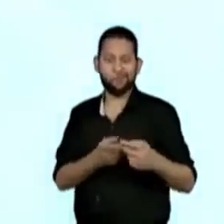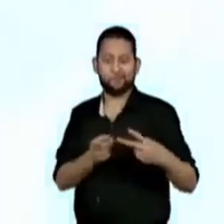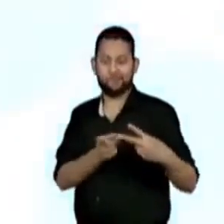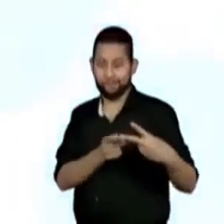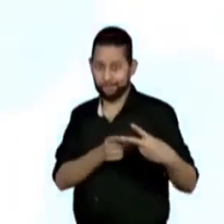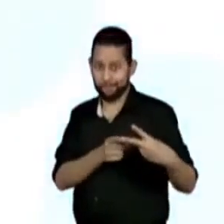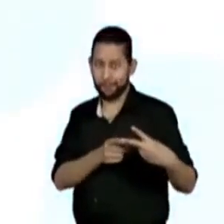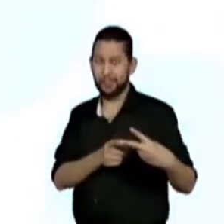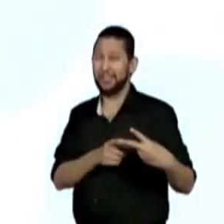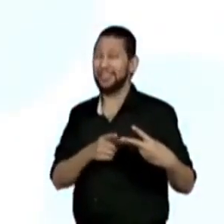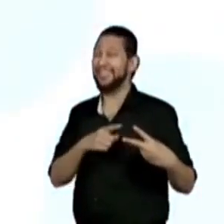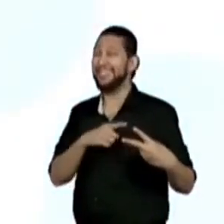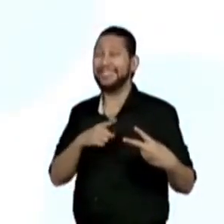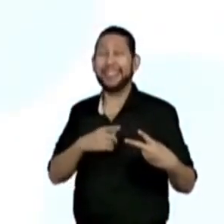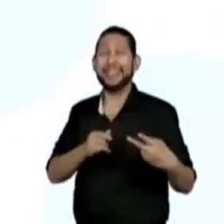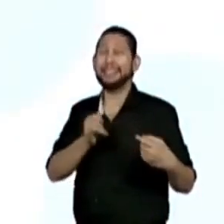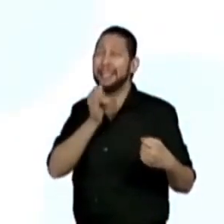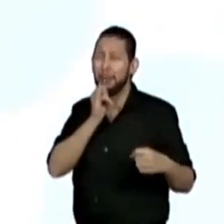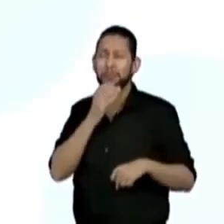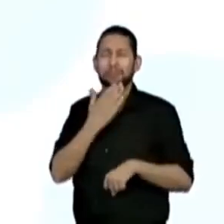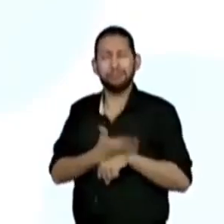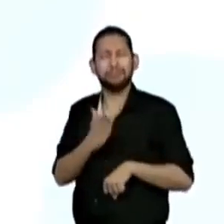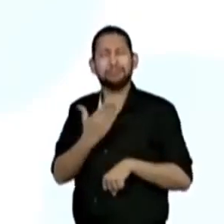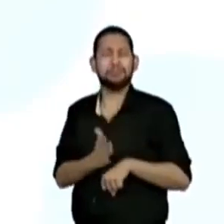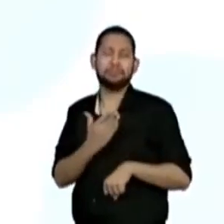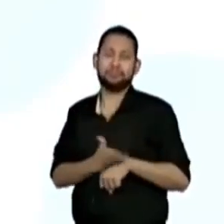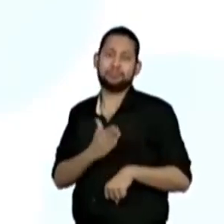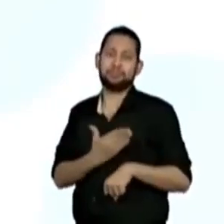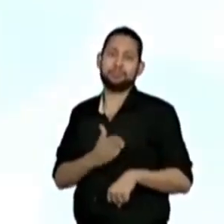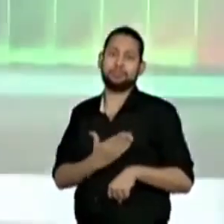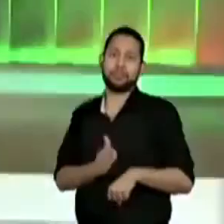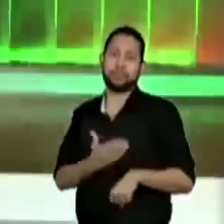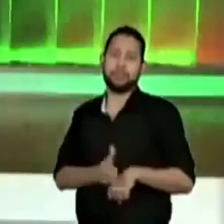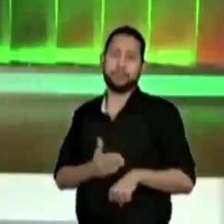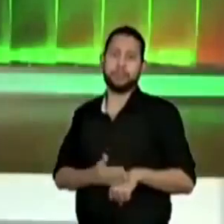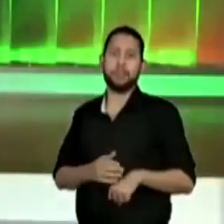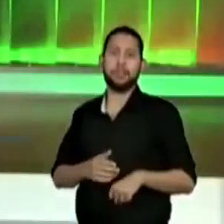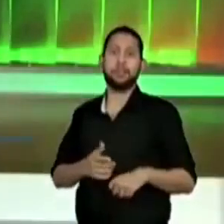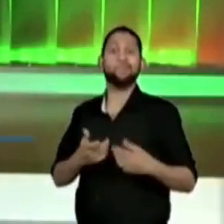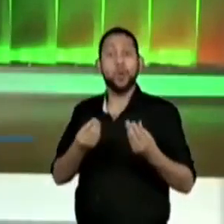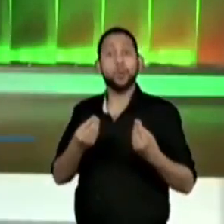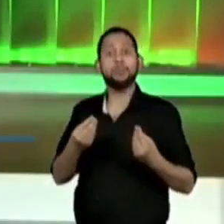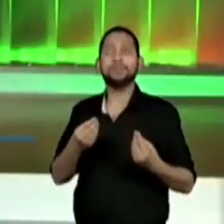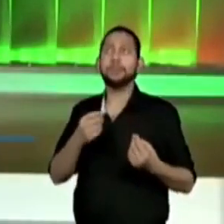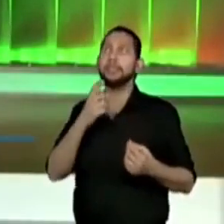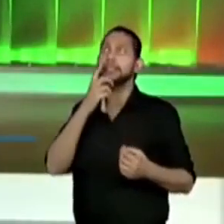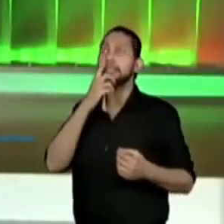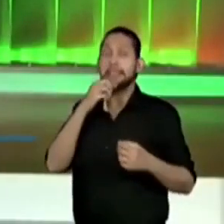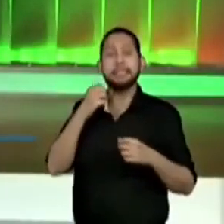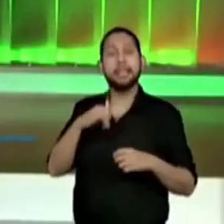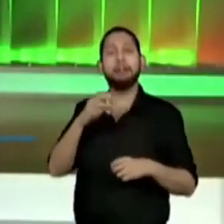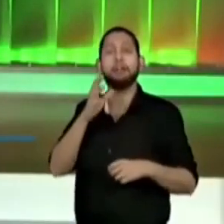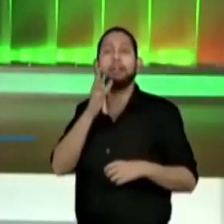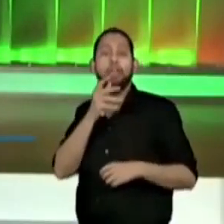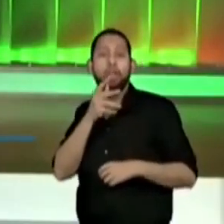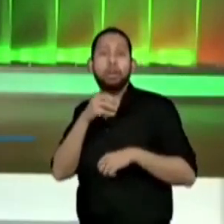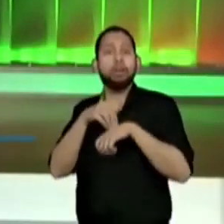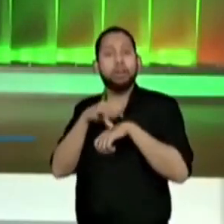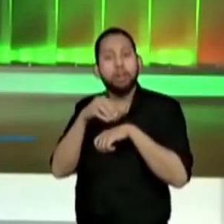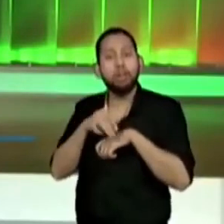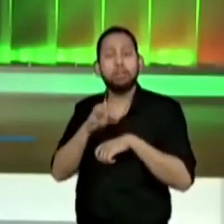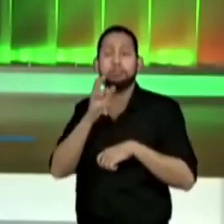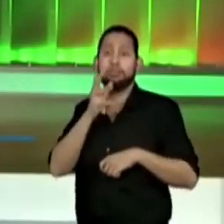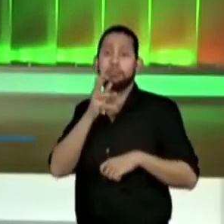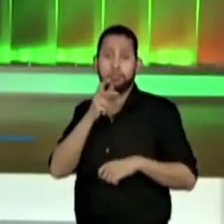verdade tem muitos exercícios e eu não quero prejudicar o nosso aluno e não passando algum desses